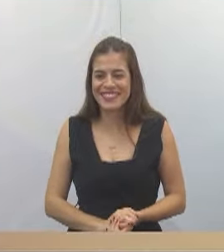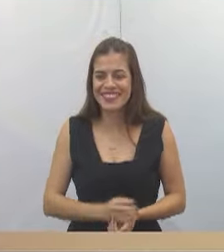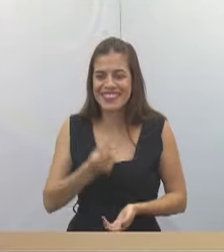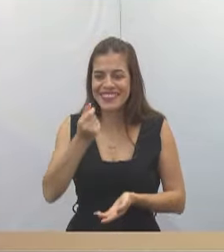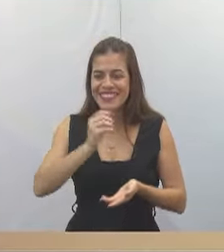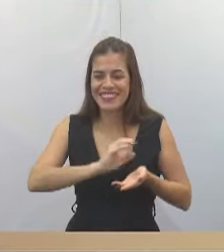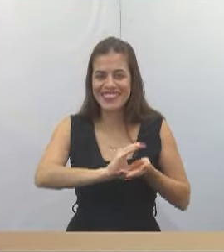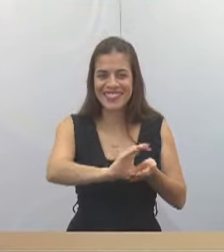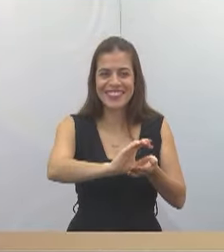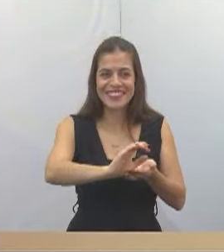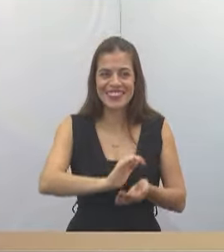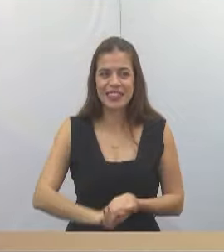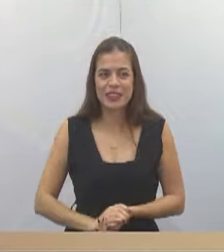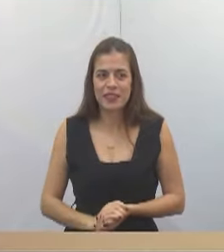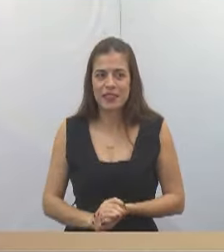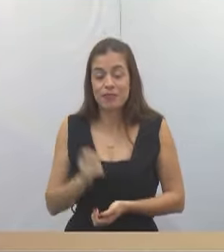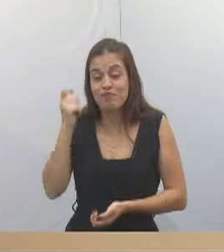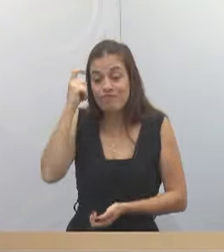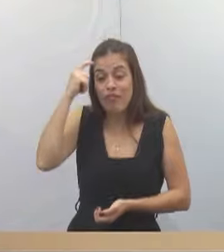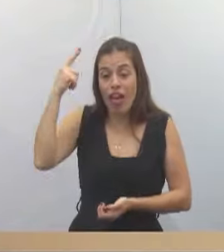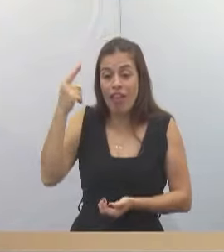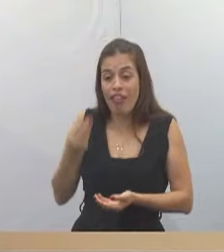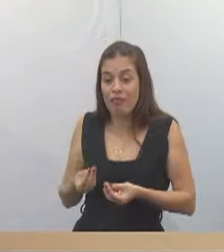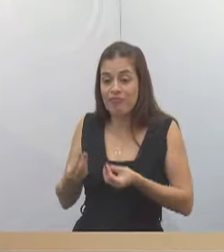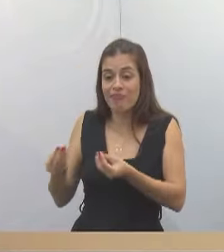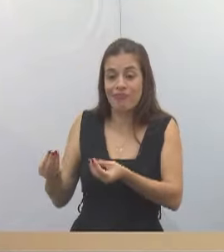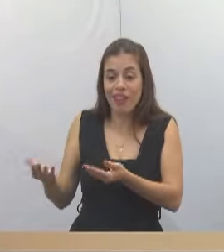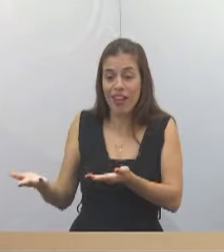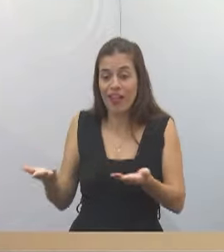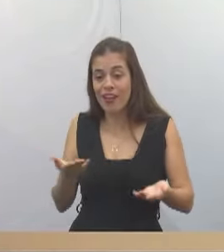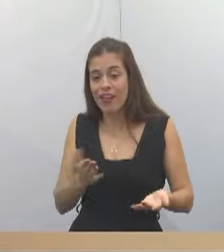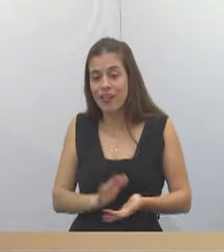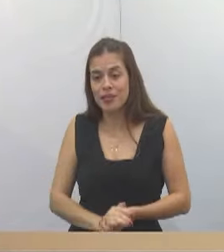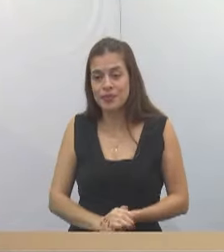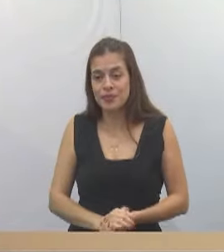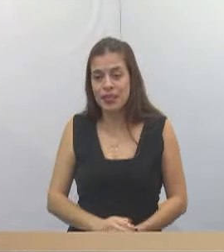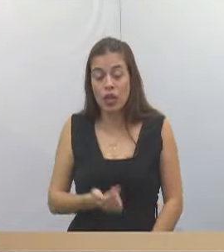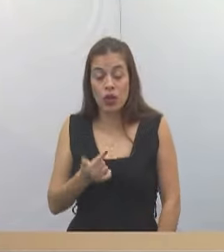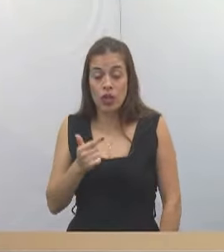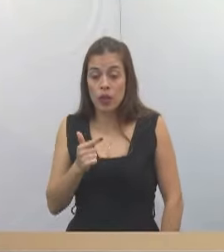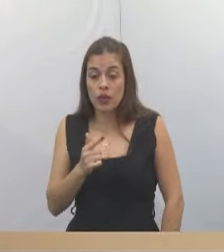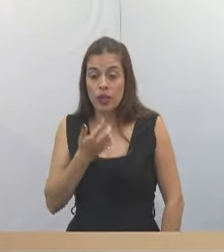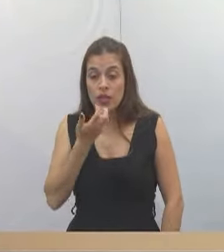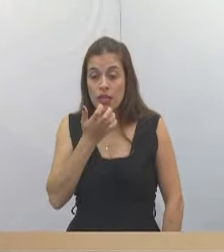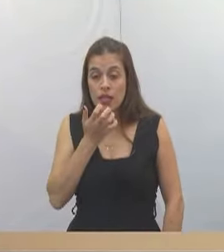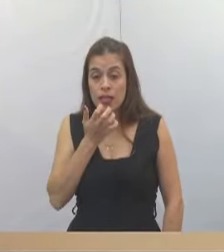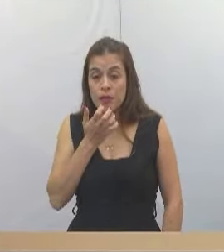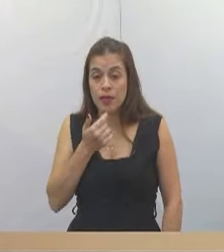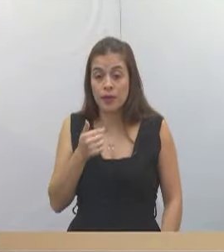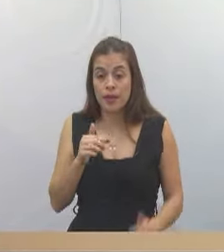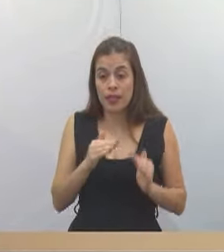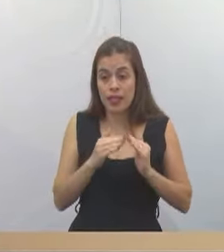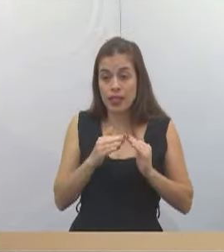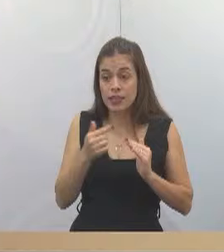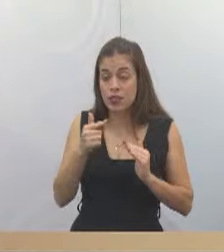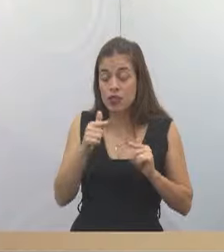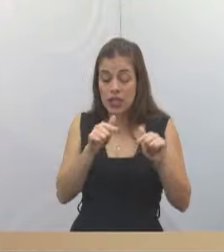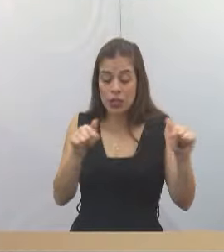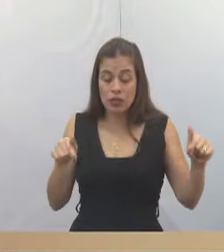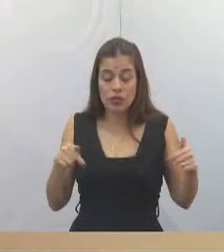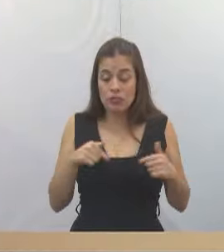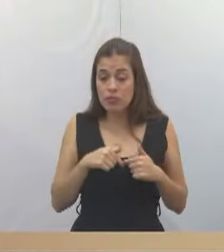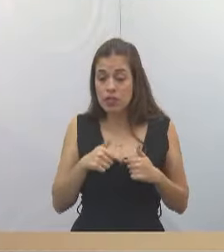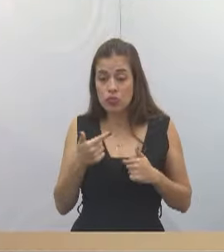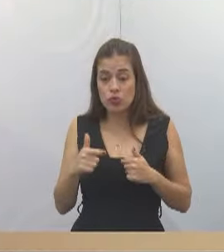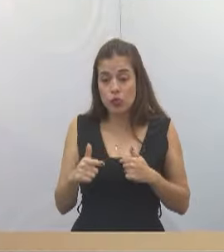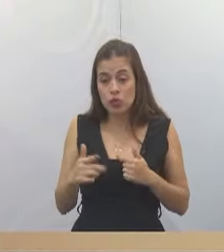positiva, se surgir ideia, vou passar ideia. Só que eu não tenho animais em casa porque eu não tenho espaço. Se